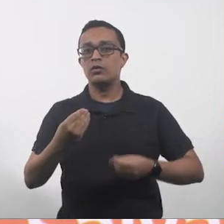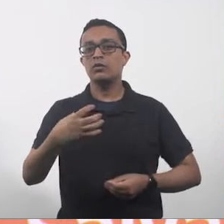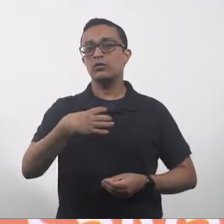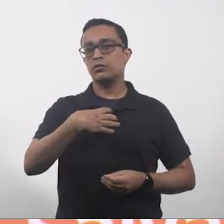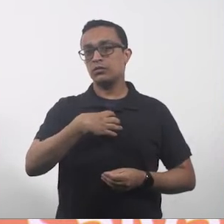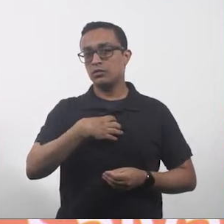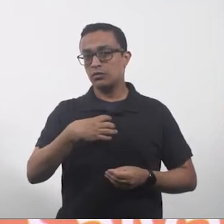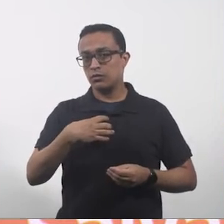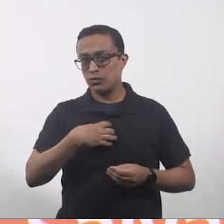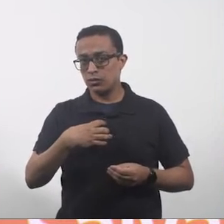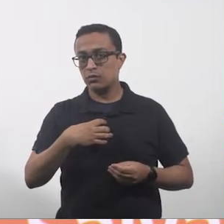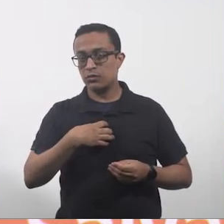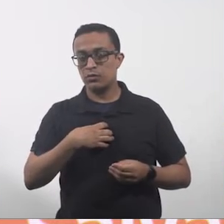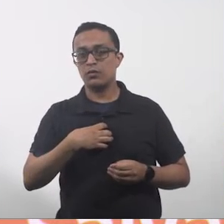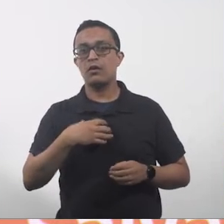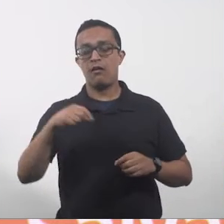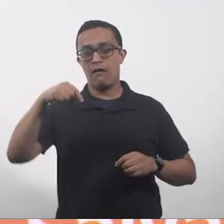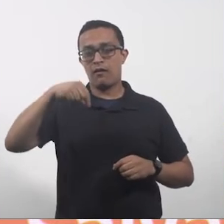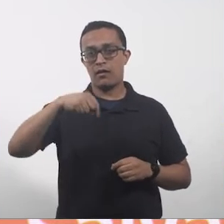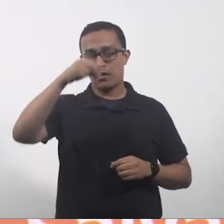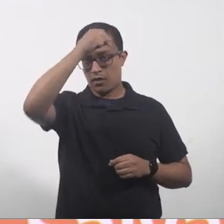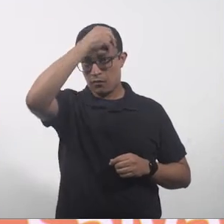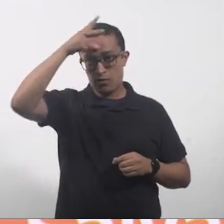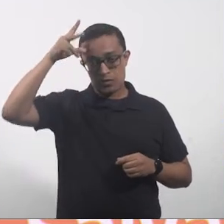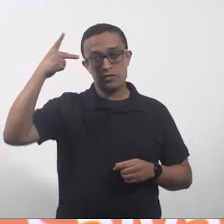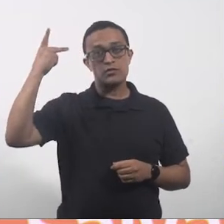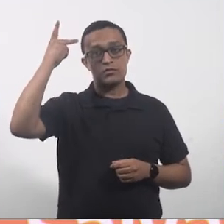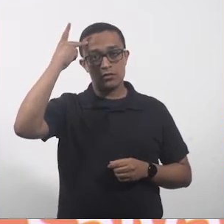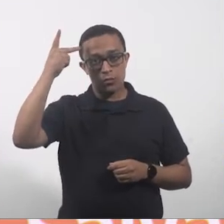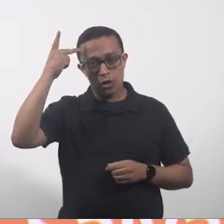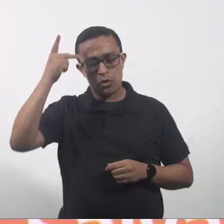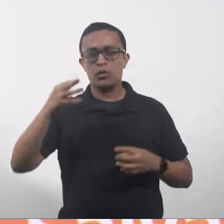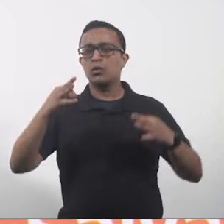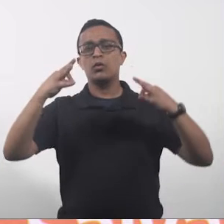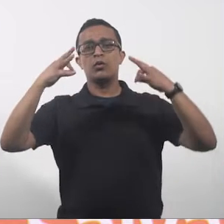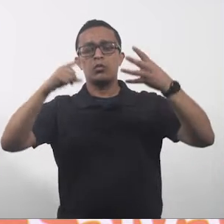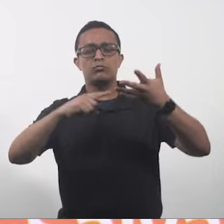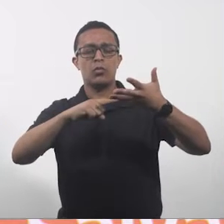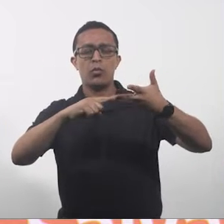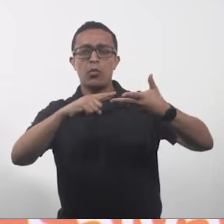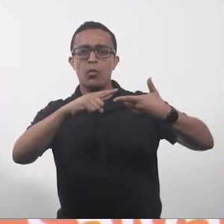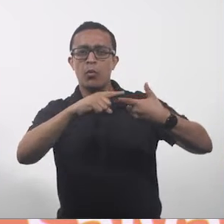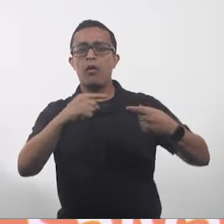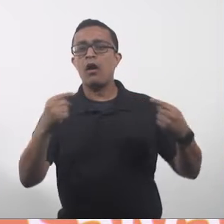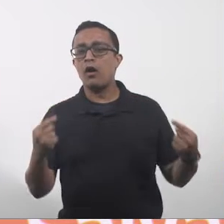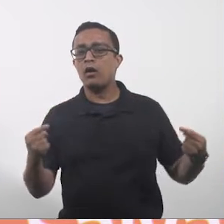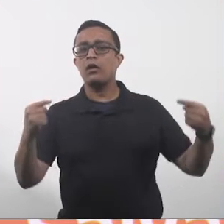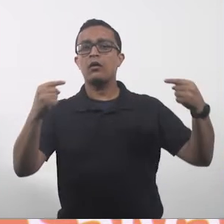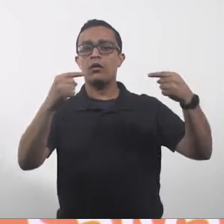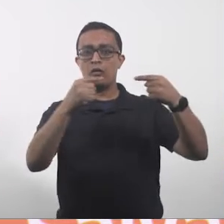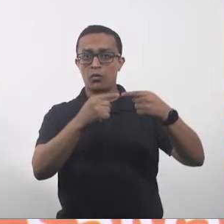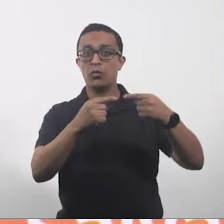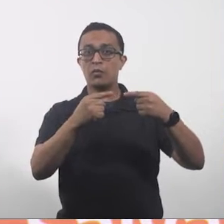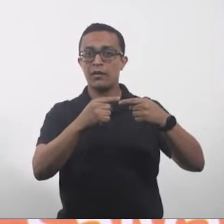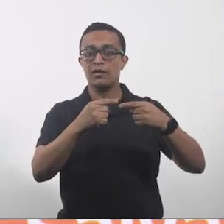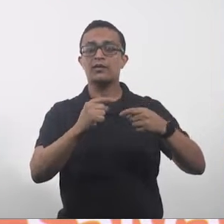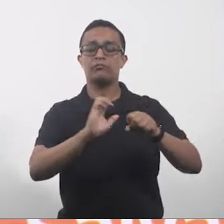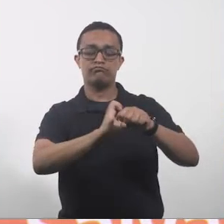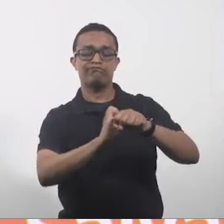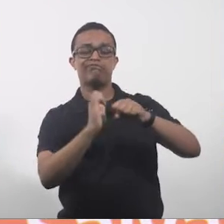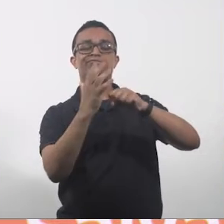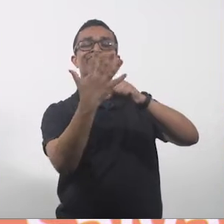como continuará sendo o comportamento da Prefeitura de São Paulo com relação a todos os aspectos que envolvem a questão do enfrentamento à